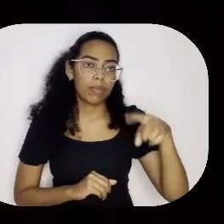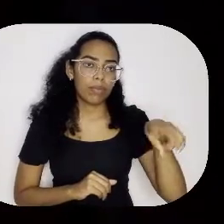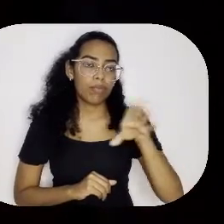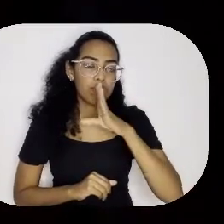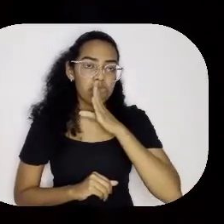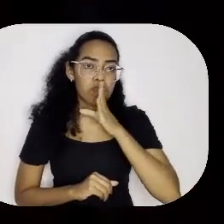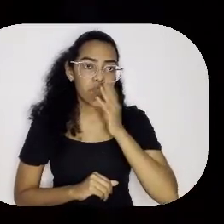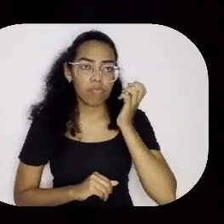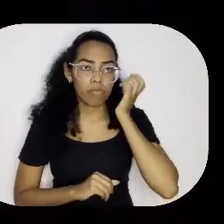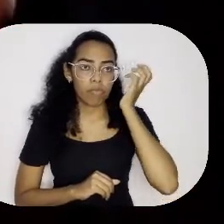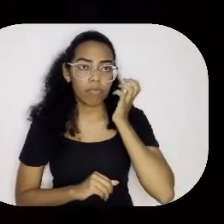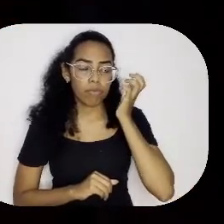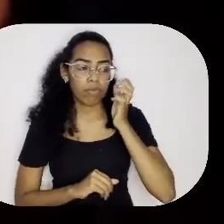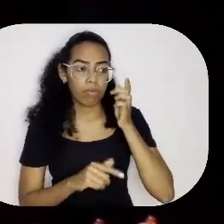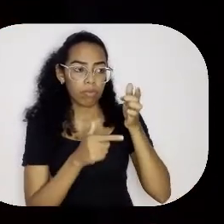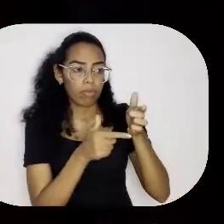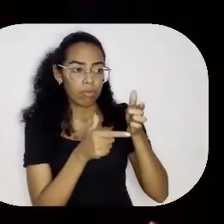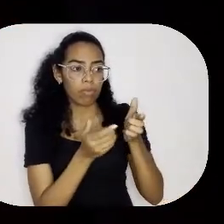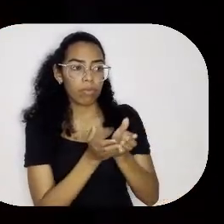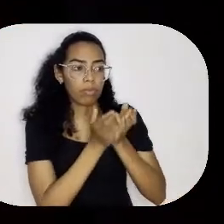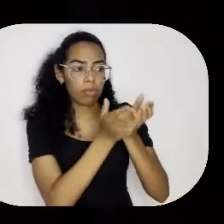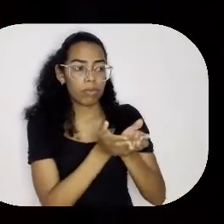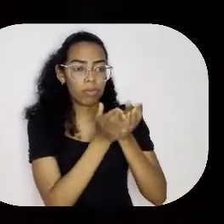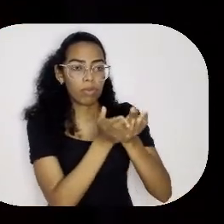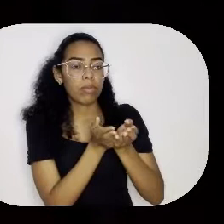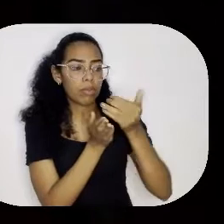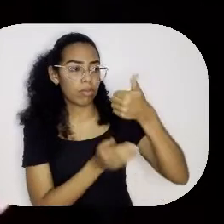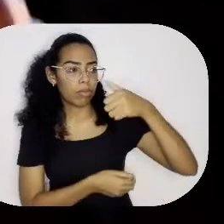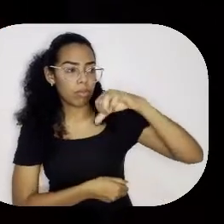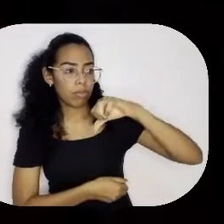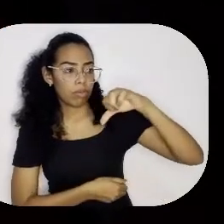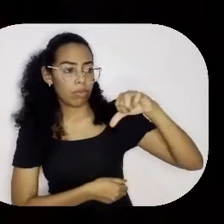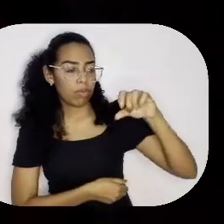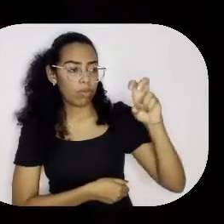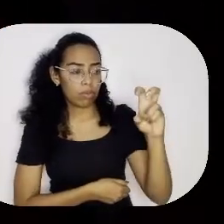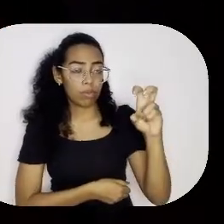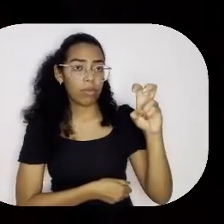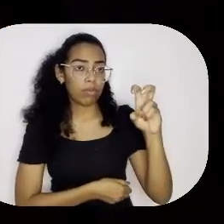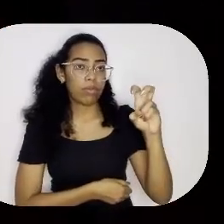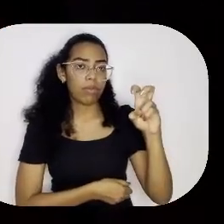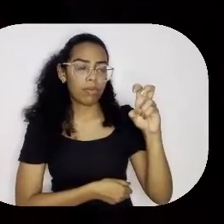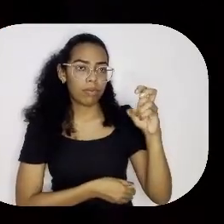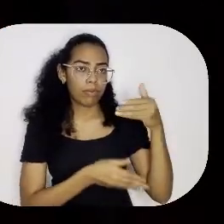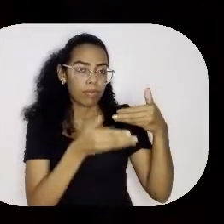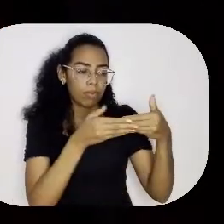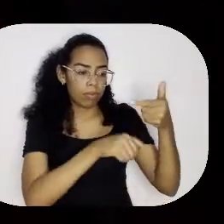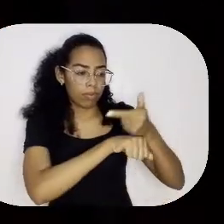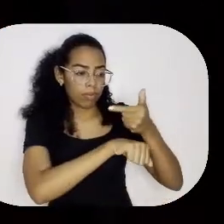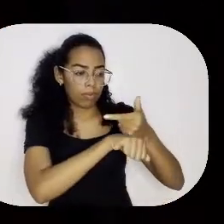já quem acompanha o disco, inspirada no navio que naufragou em 1985 aqui, próximo à praia de Iracema,